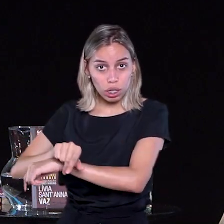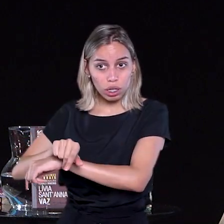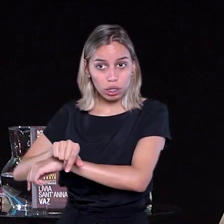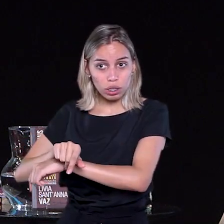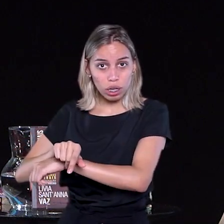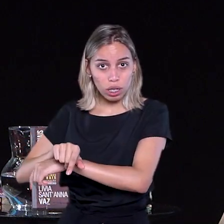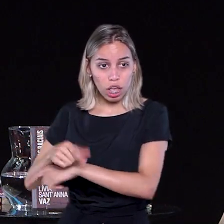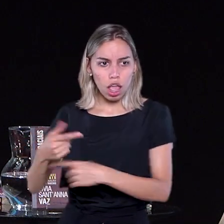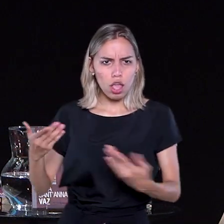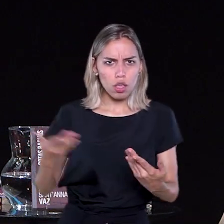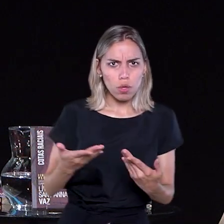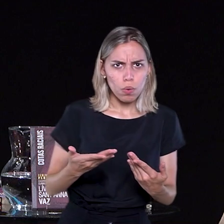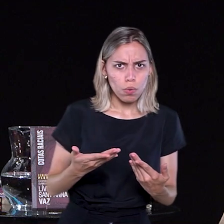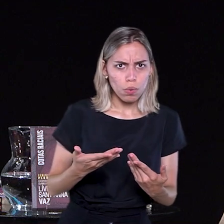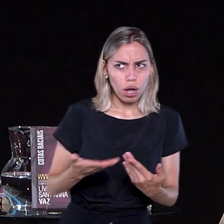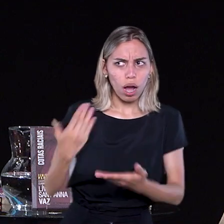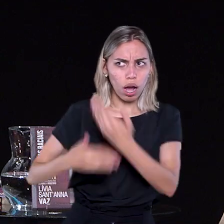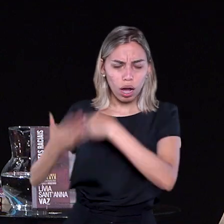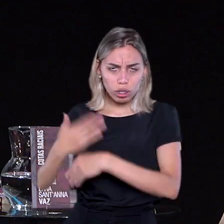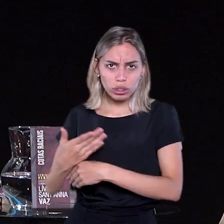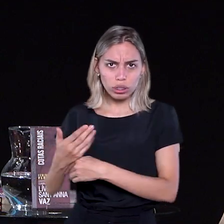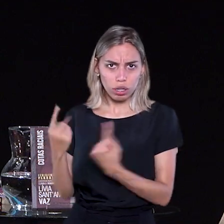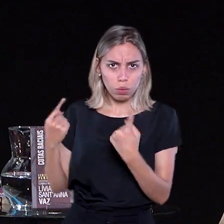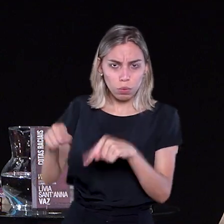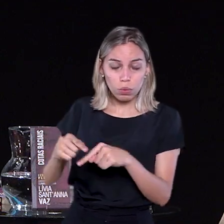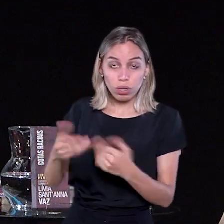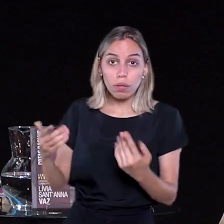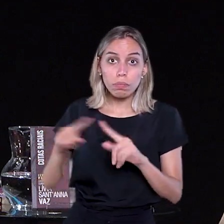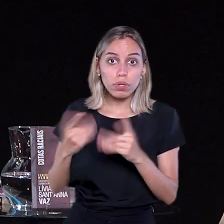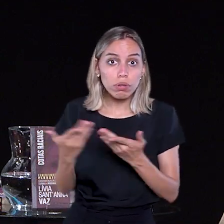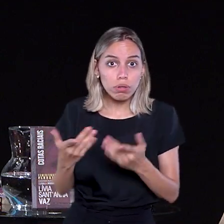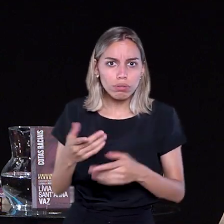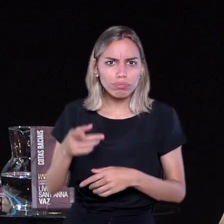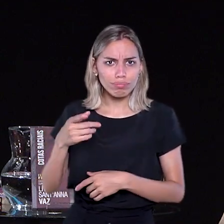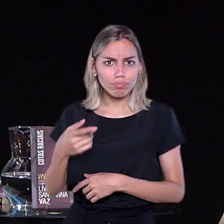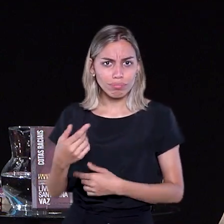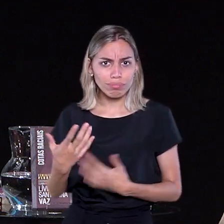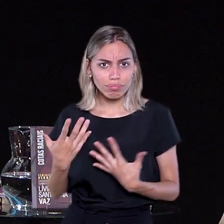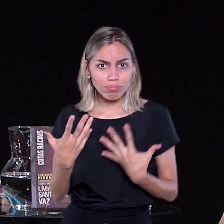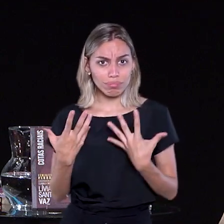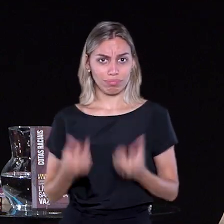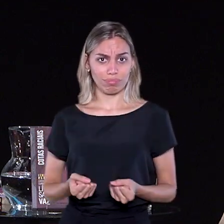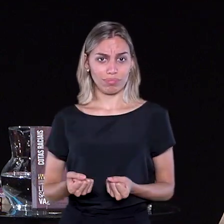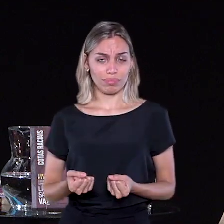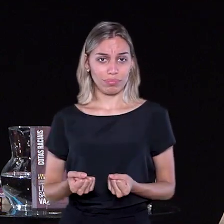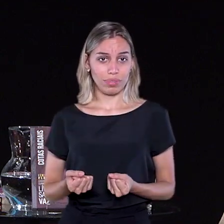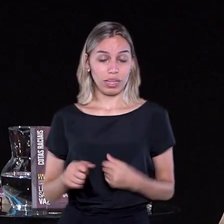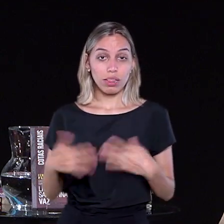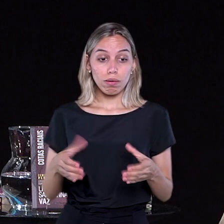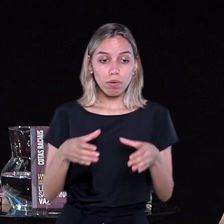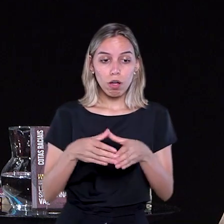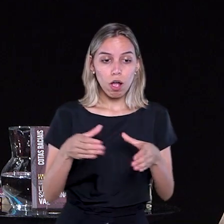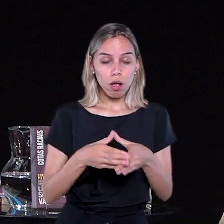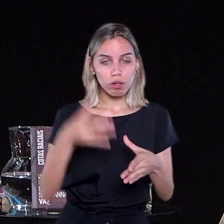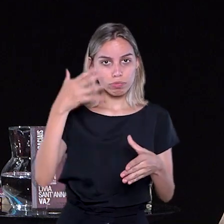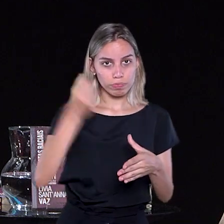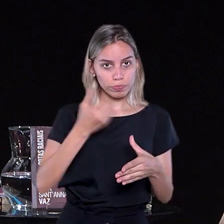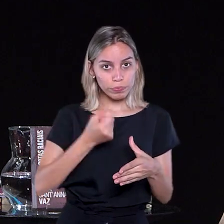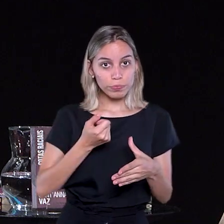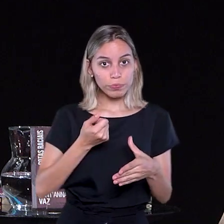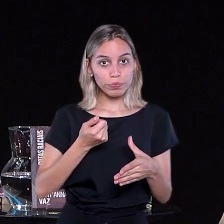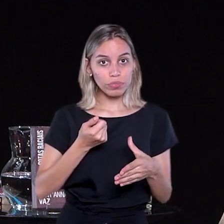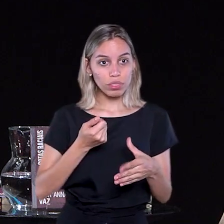da população branca brasileira e o que isso deve dizer para a população preta brasileira também? Bom, vamos lá, uma pergunta que dava